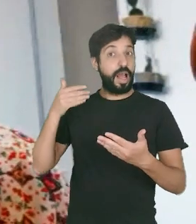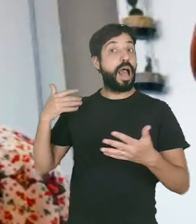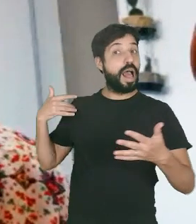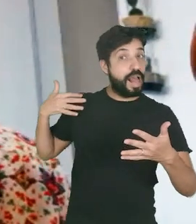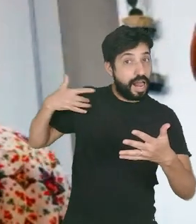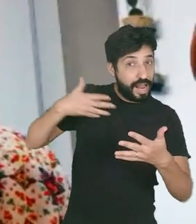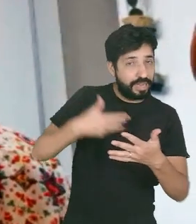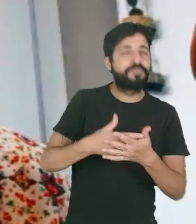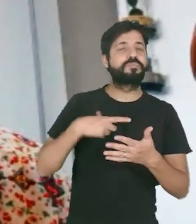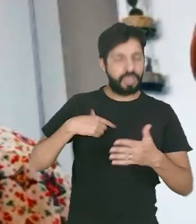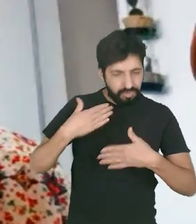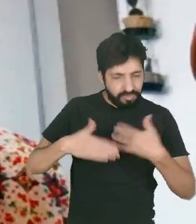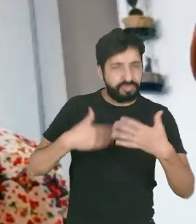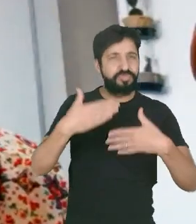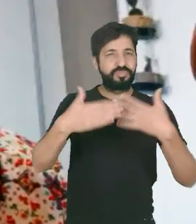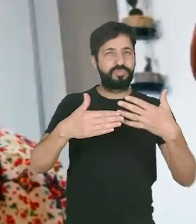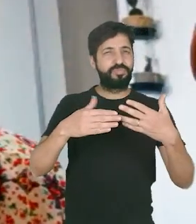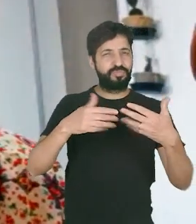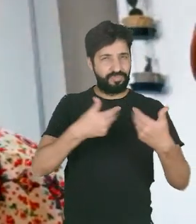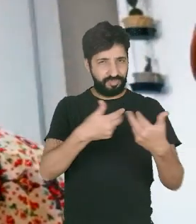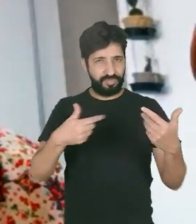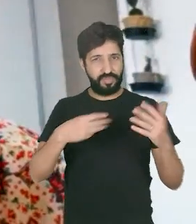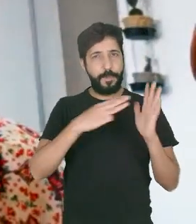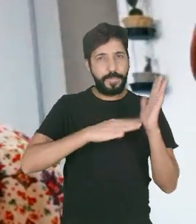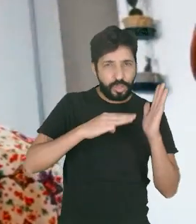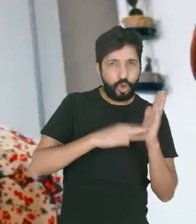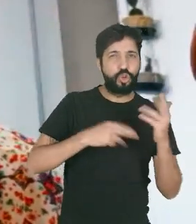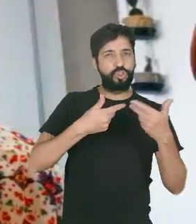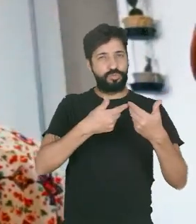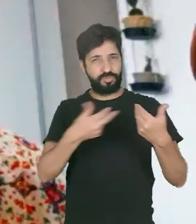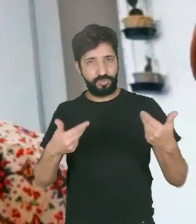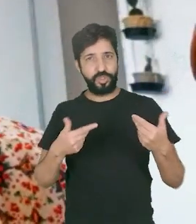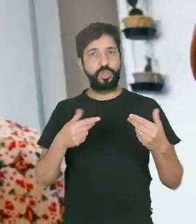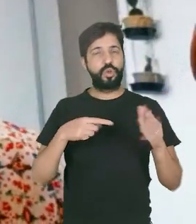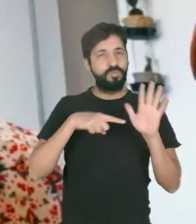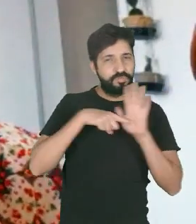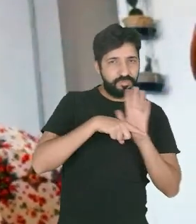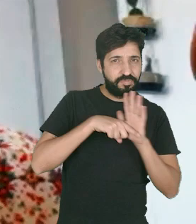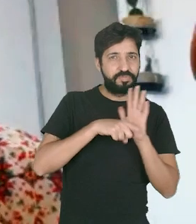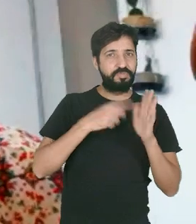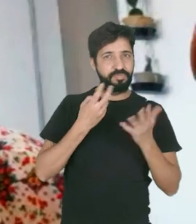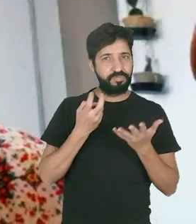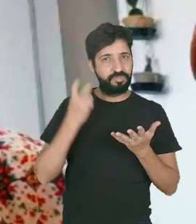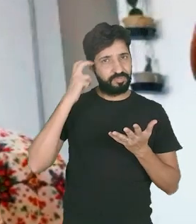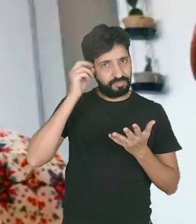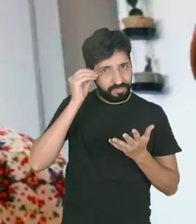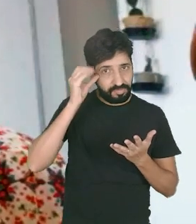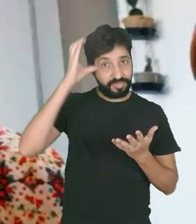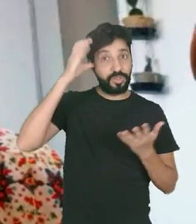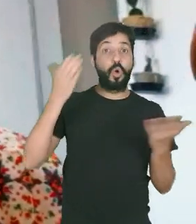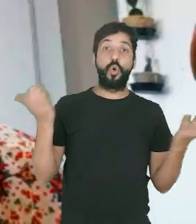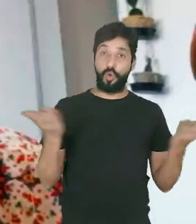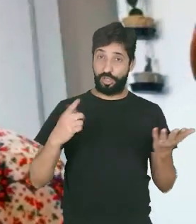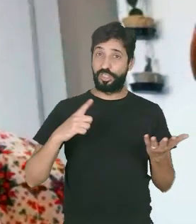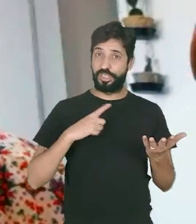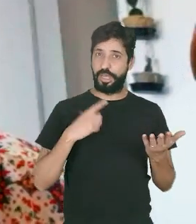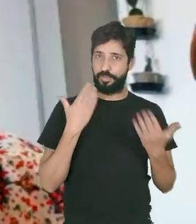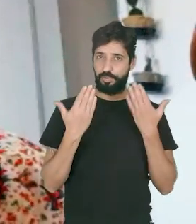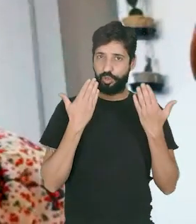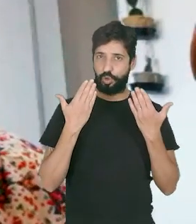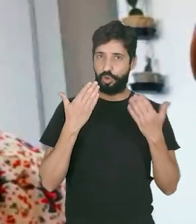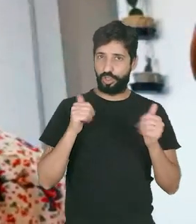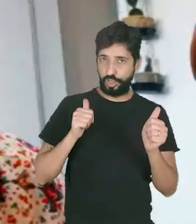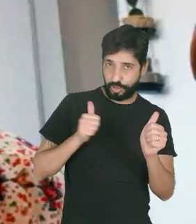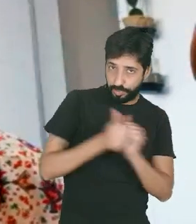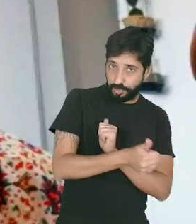aspectos teóricos, metodológicos, aumentando a sua produção e publicação científica. Hoje, nós temos a psicologia do esporte em cursos